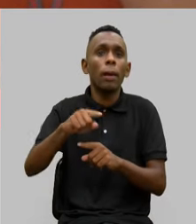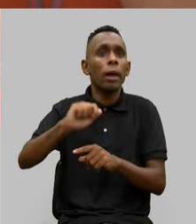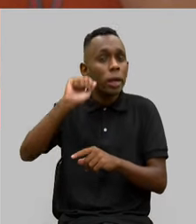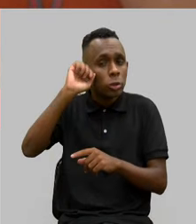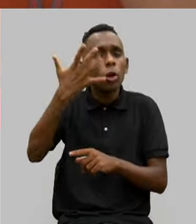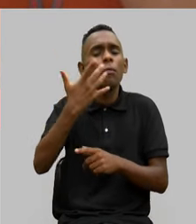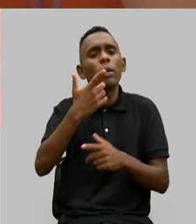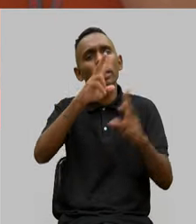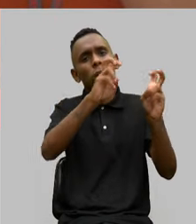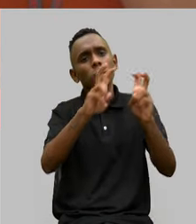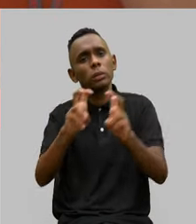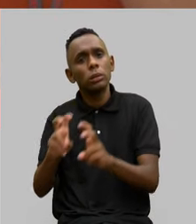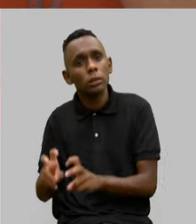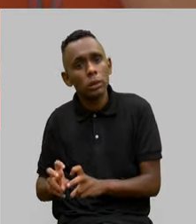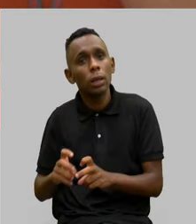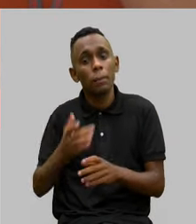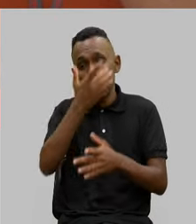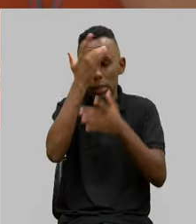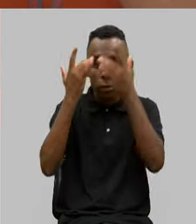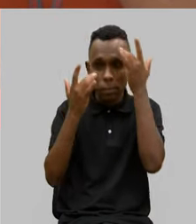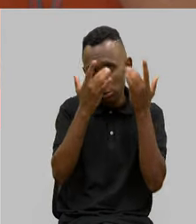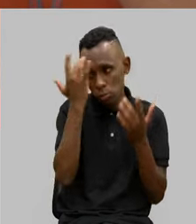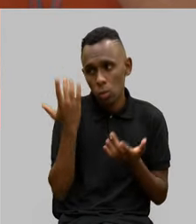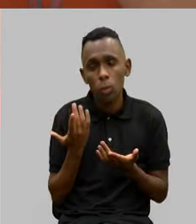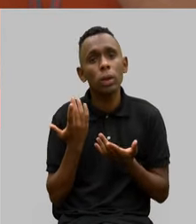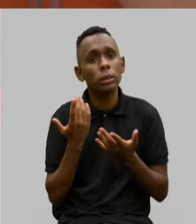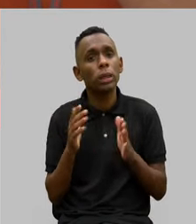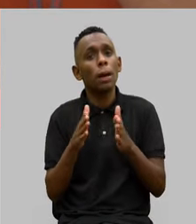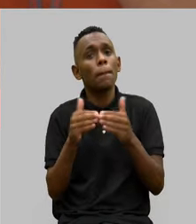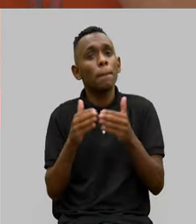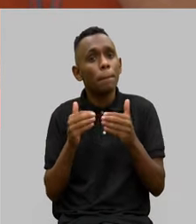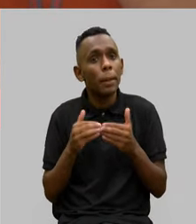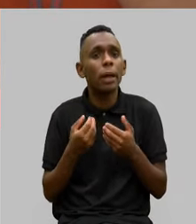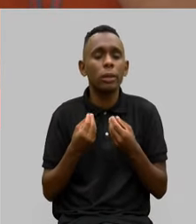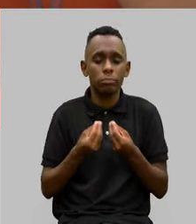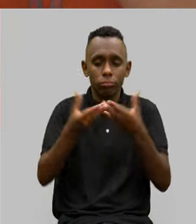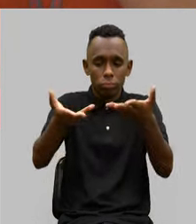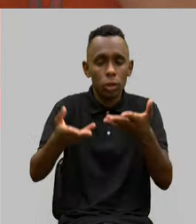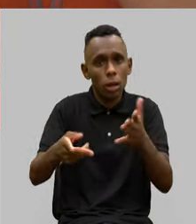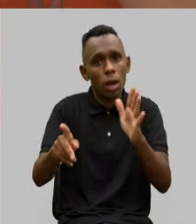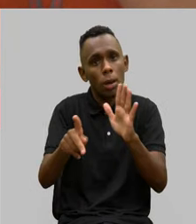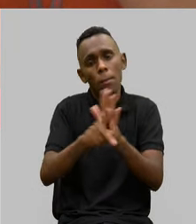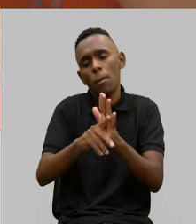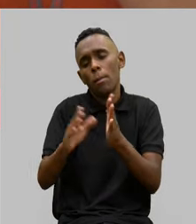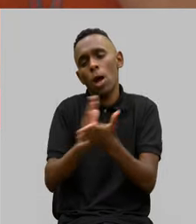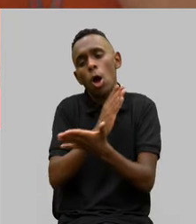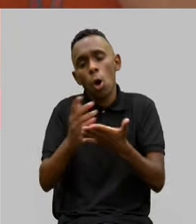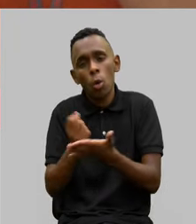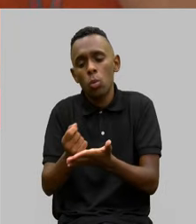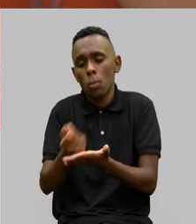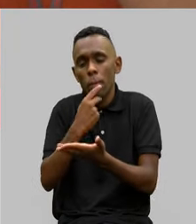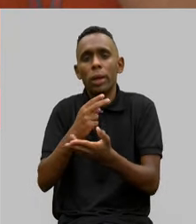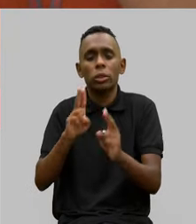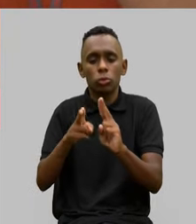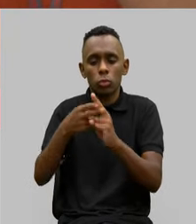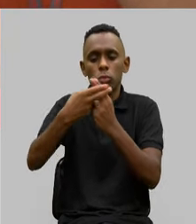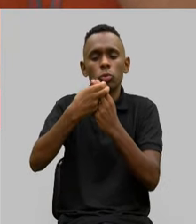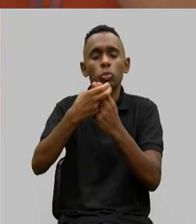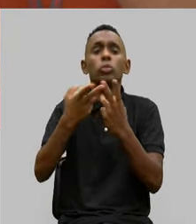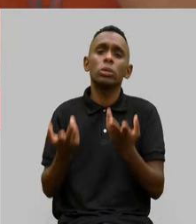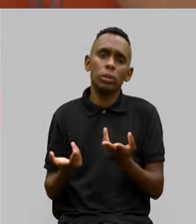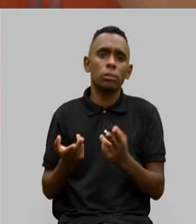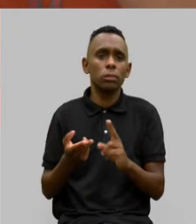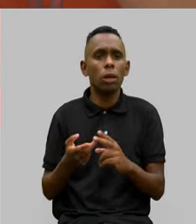esses casos né quando as pessoas elas pedem eh um fornecimento de algum medicamento pelo SUS né Eu